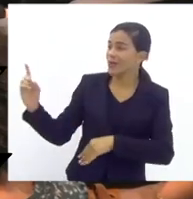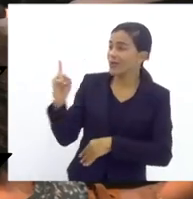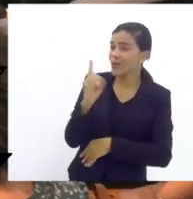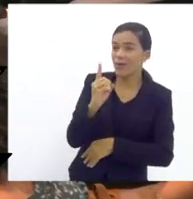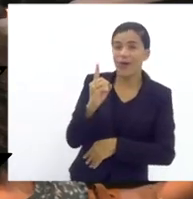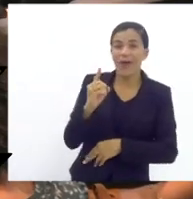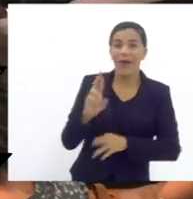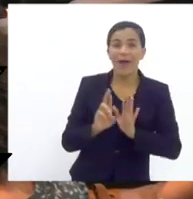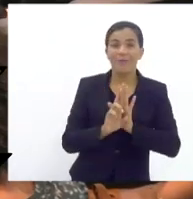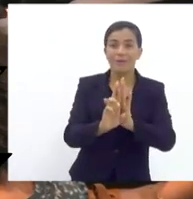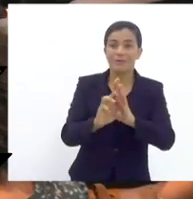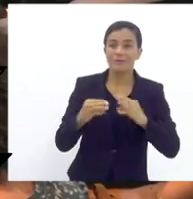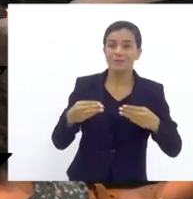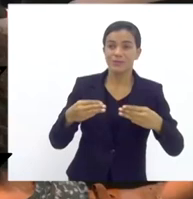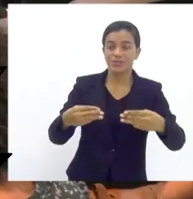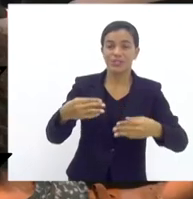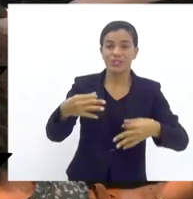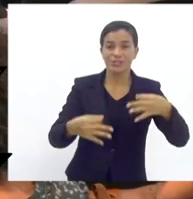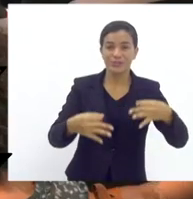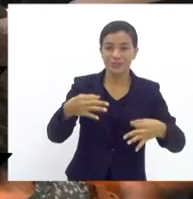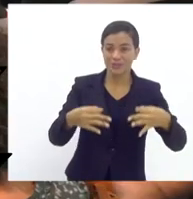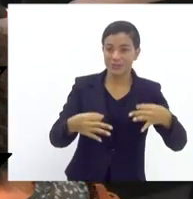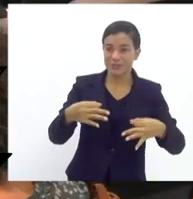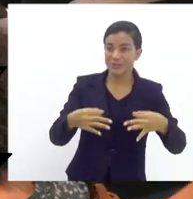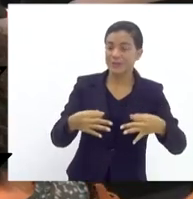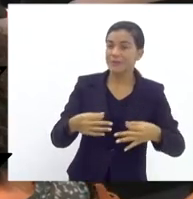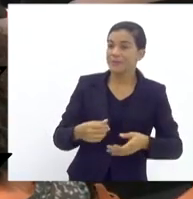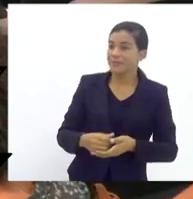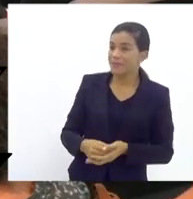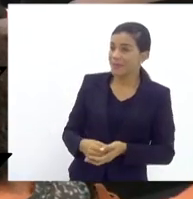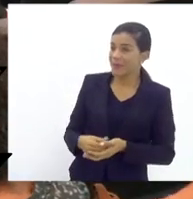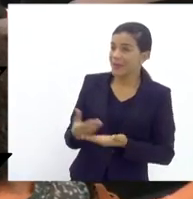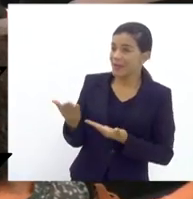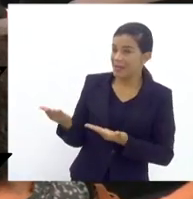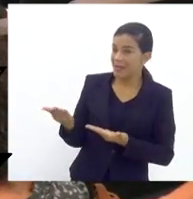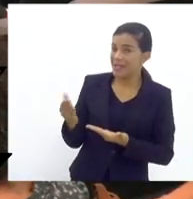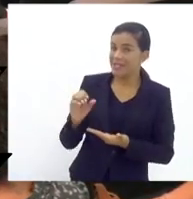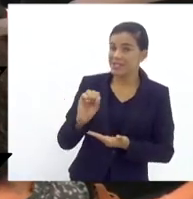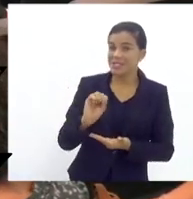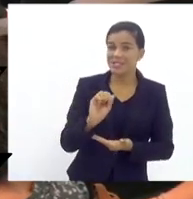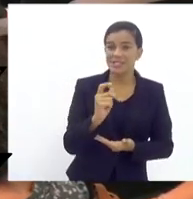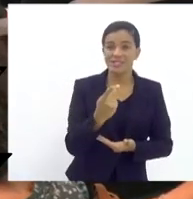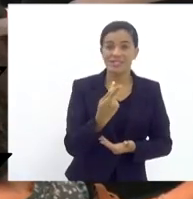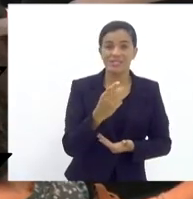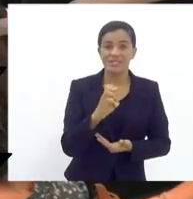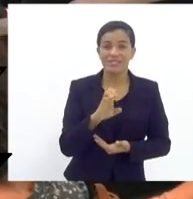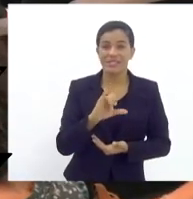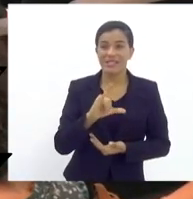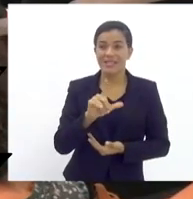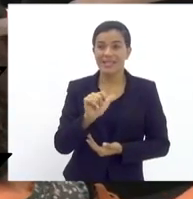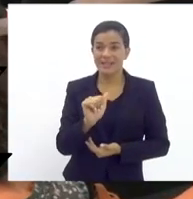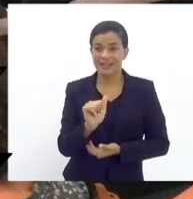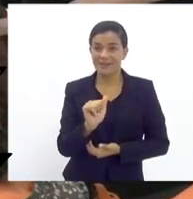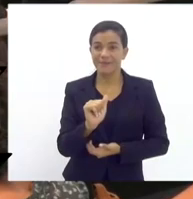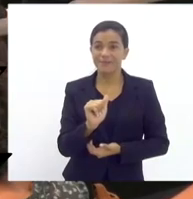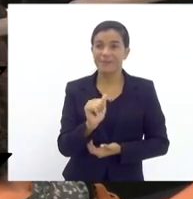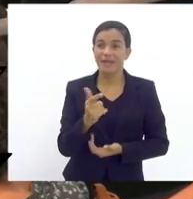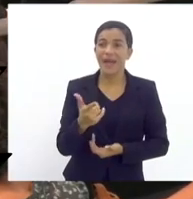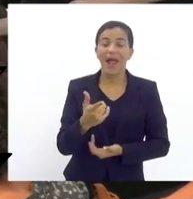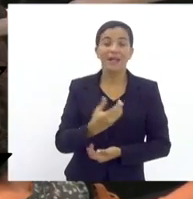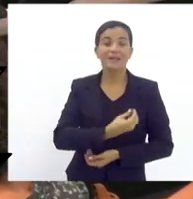do Ministério da Justiça Sheila de Carvalho ela não pode estar hoje presente pois está na Costa Rica